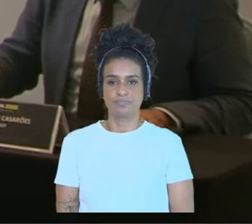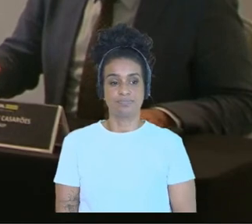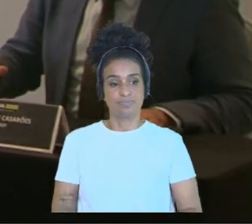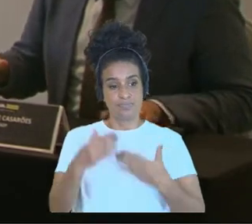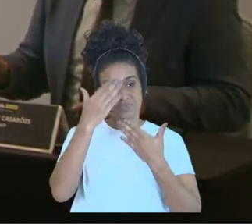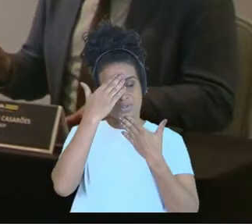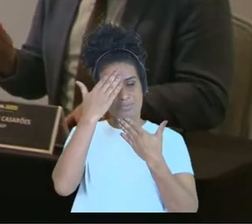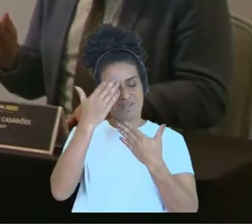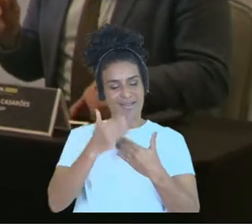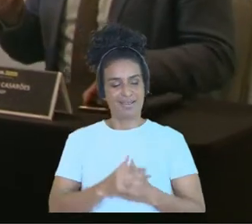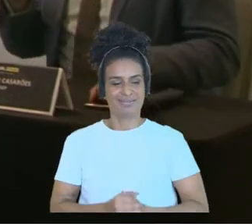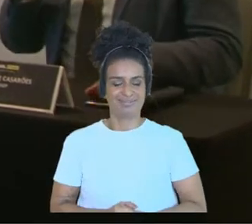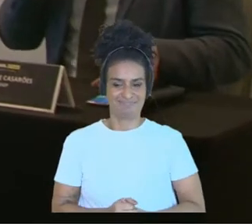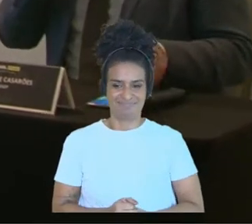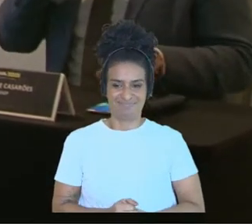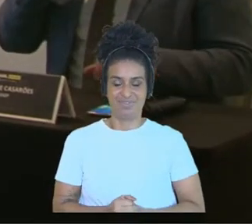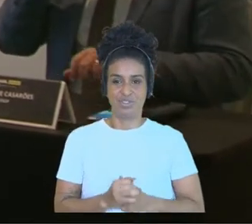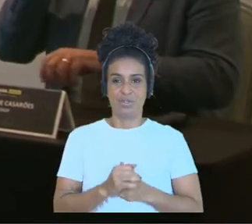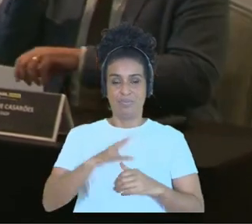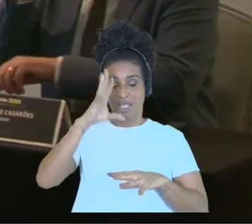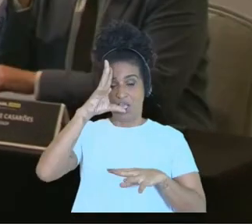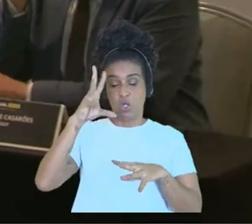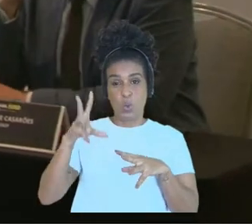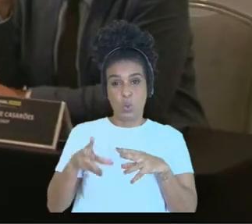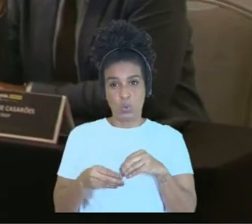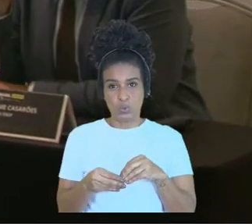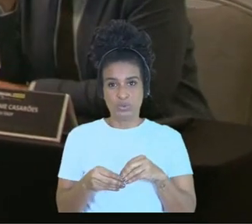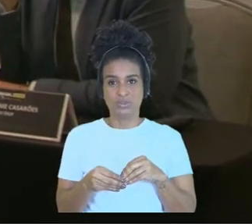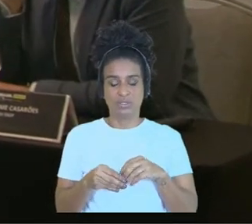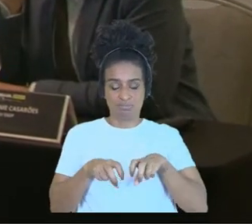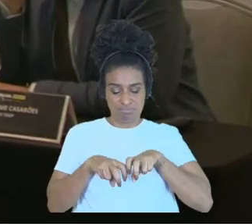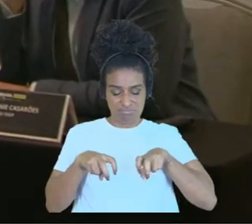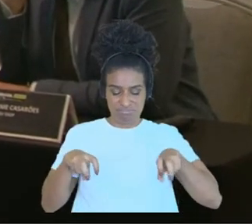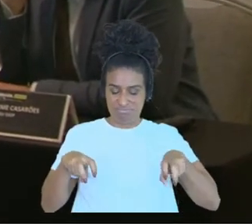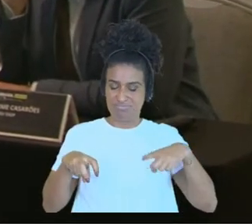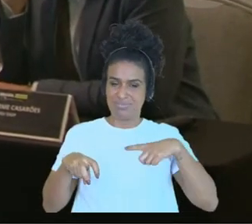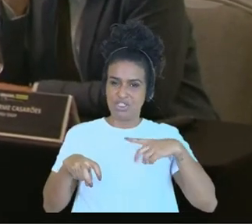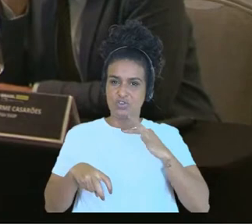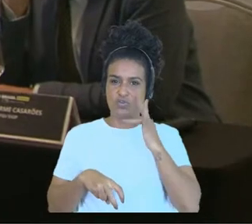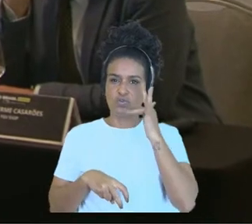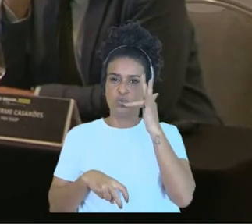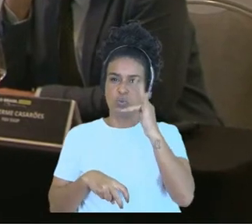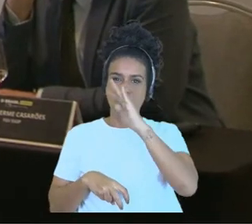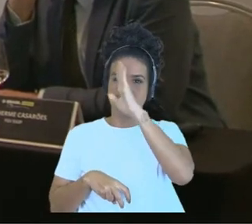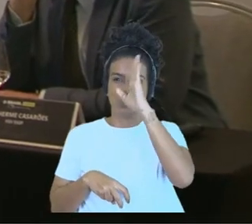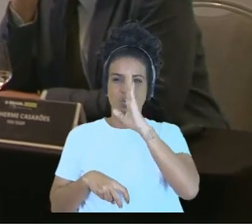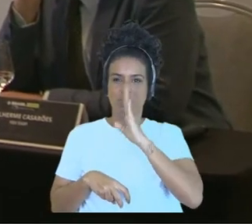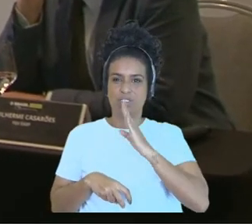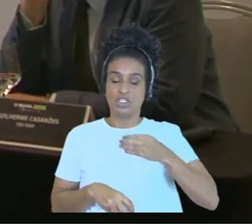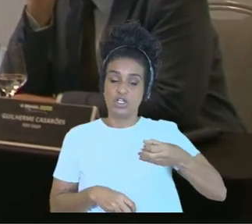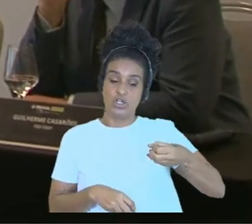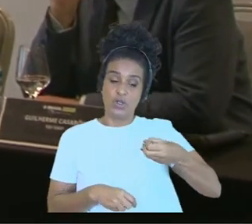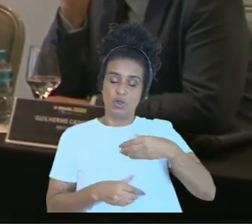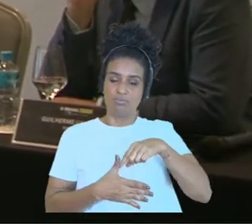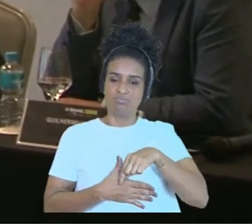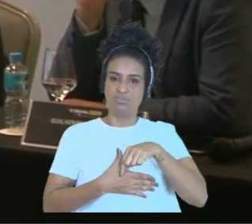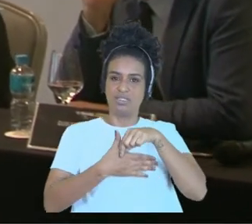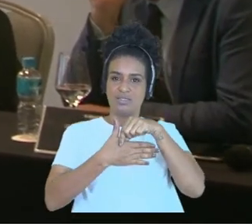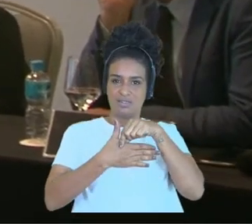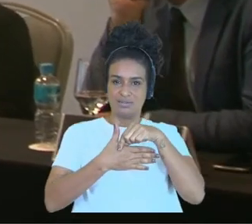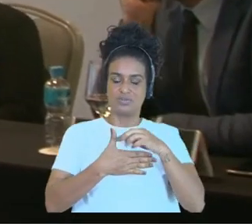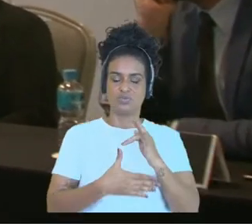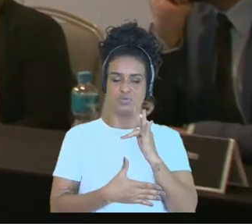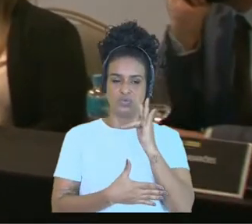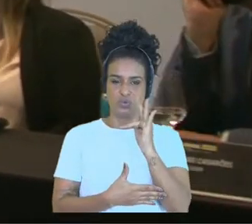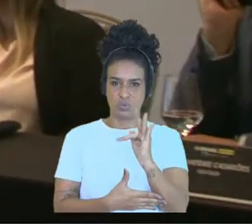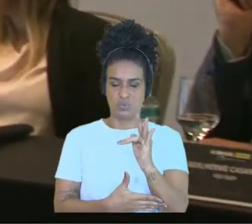Obrigado, Guilherme, pela conclusão dessa mesa projetando o Brasil como uma nova liderança aí no futuro, oxalá